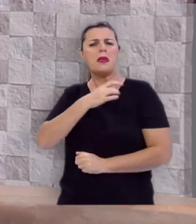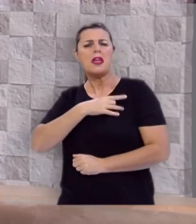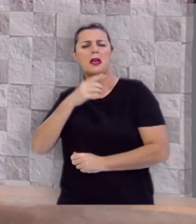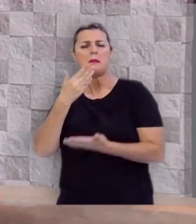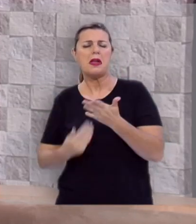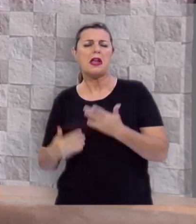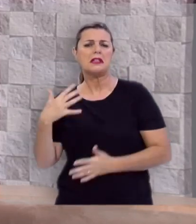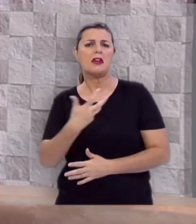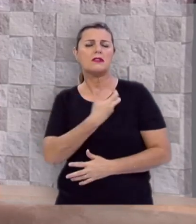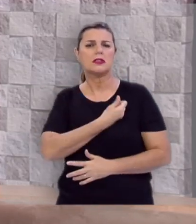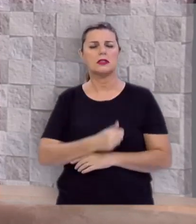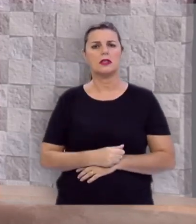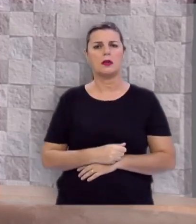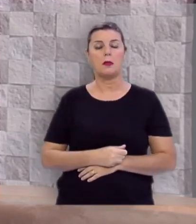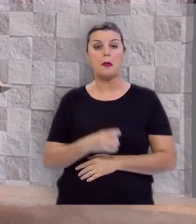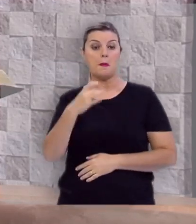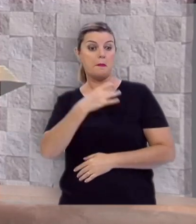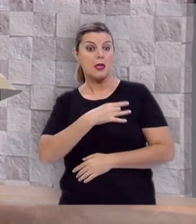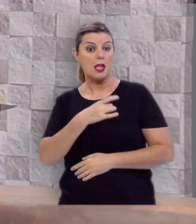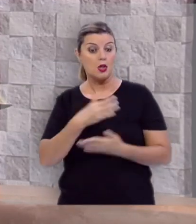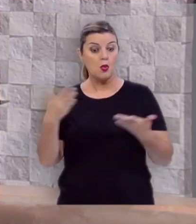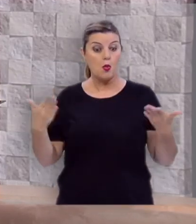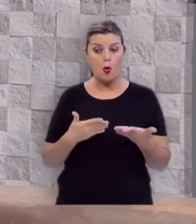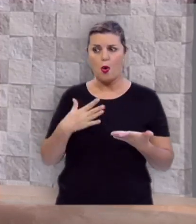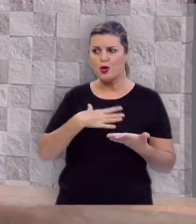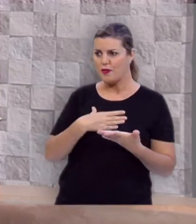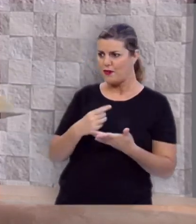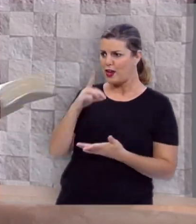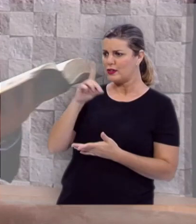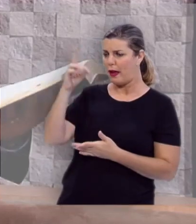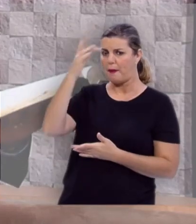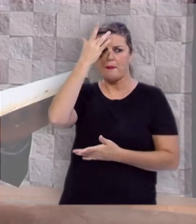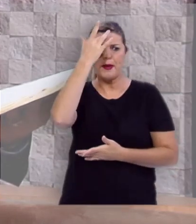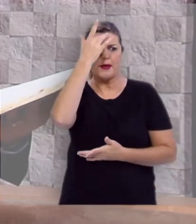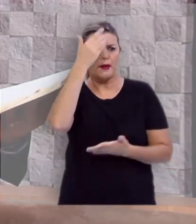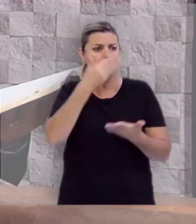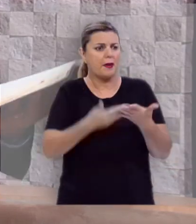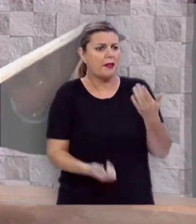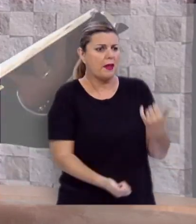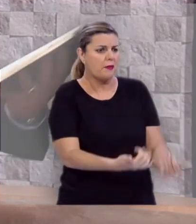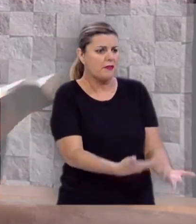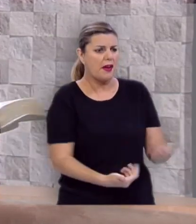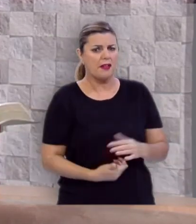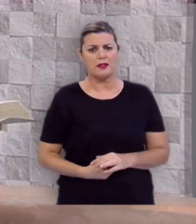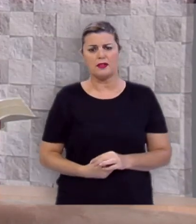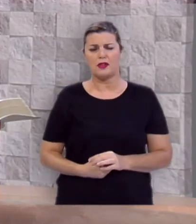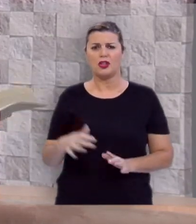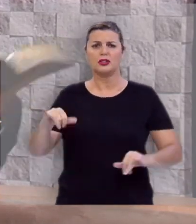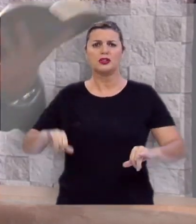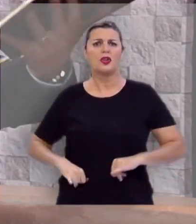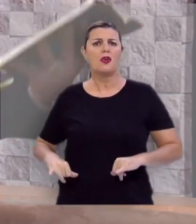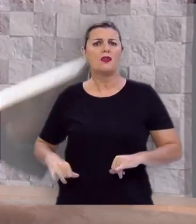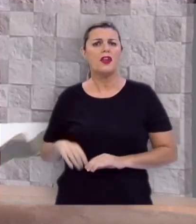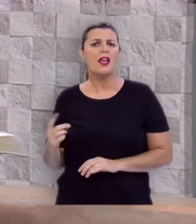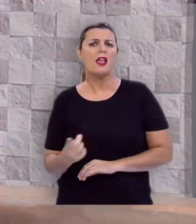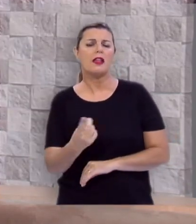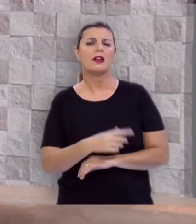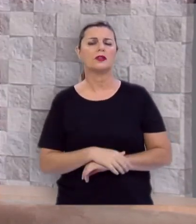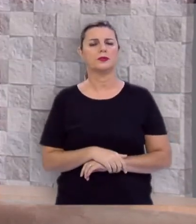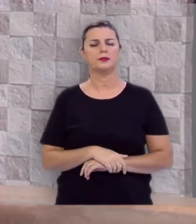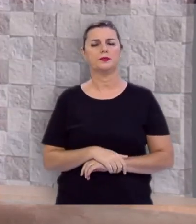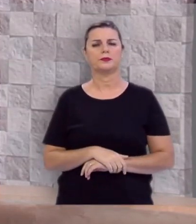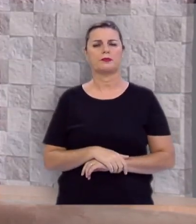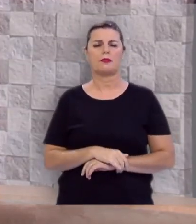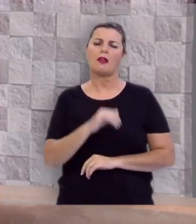medo de perder a salvação, com medo de hoje ser filho de Deus e amanhã ir para o inferno, sofrer a penalidade